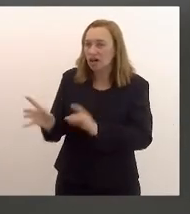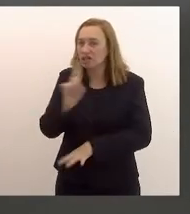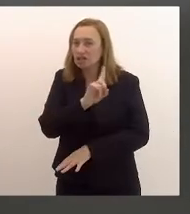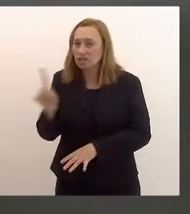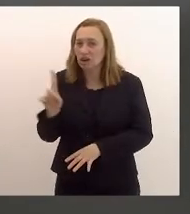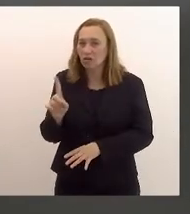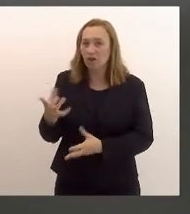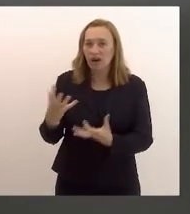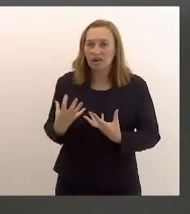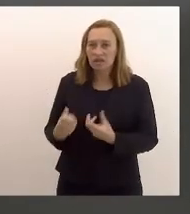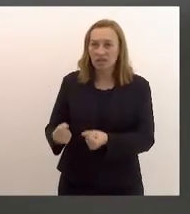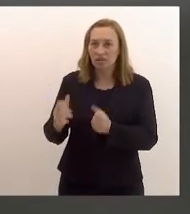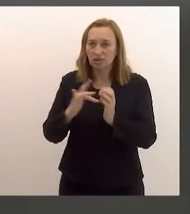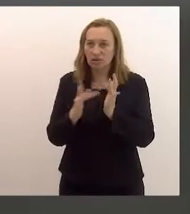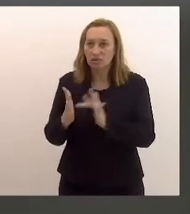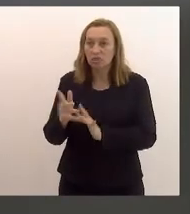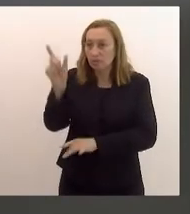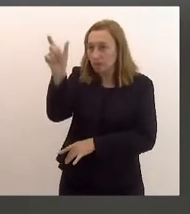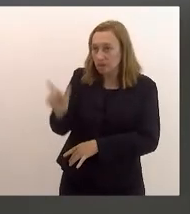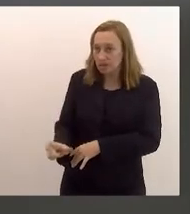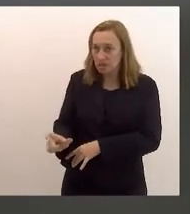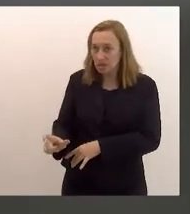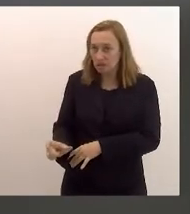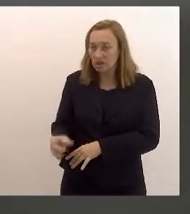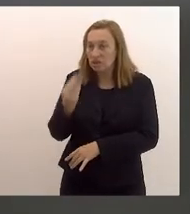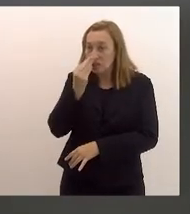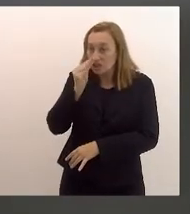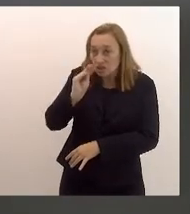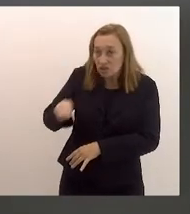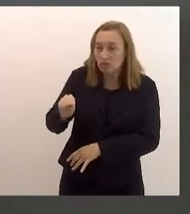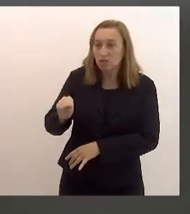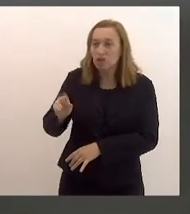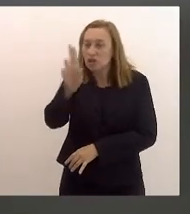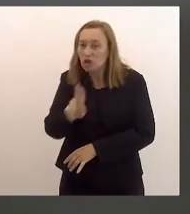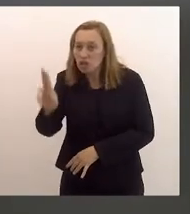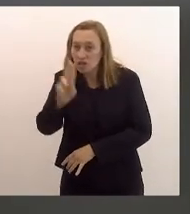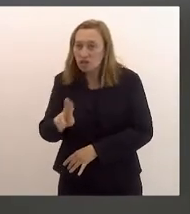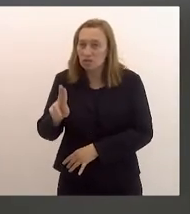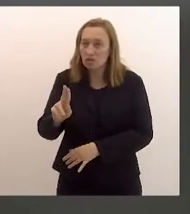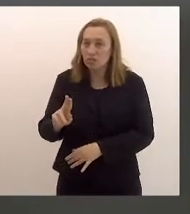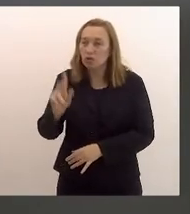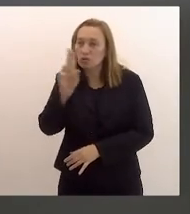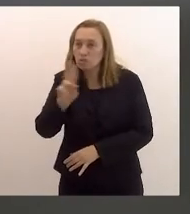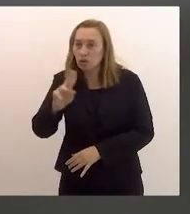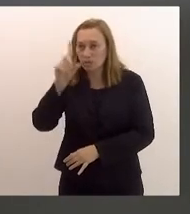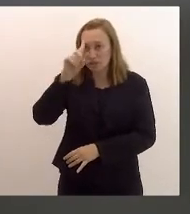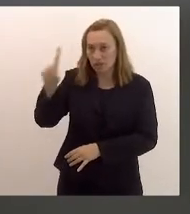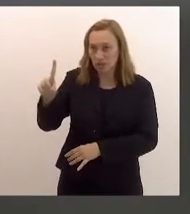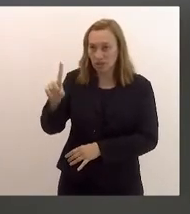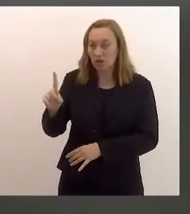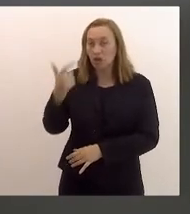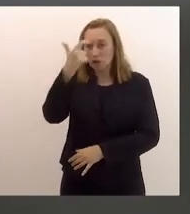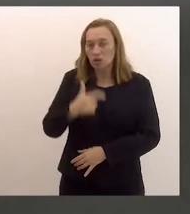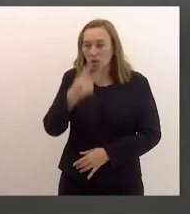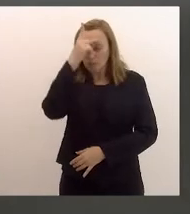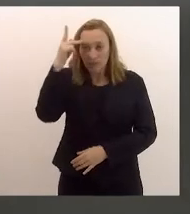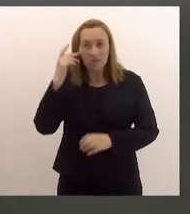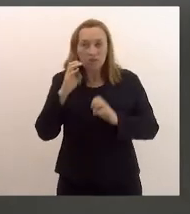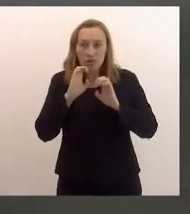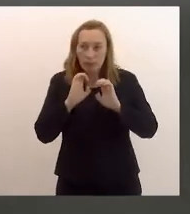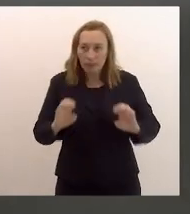são convertidos são seres repugnantes que usam indevidamente o nome de Deus sou uma pessoa cristã